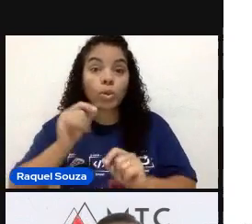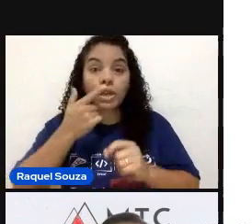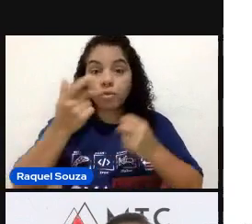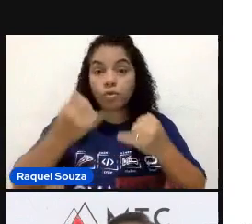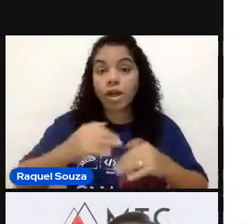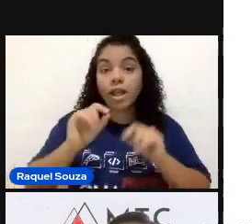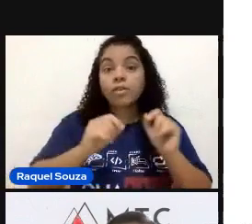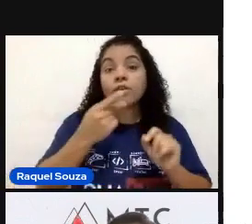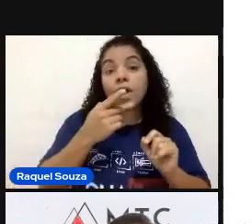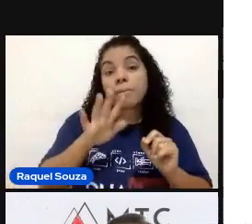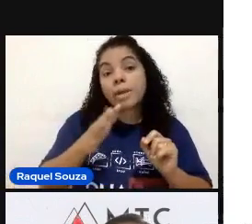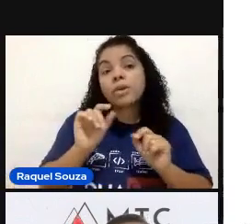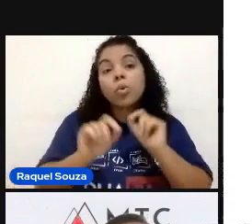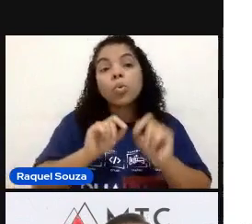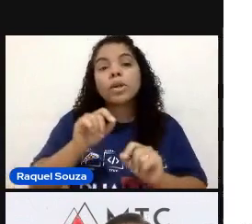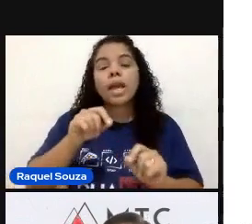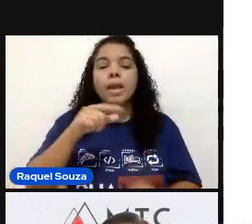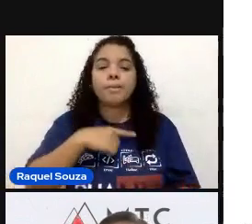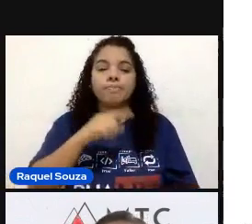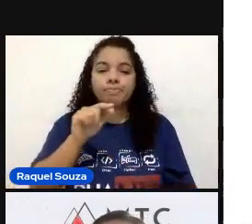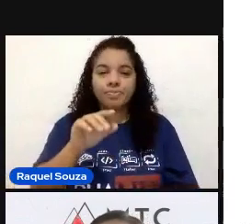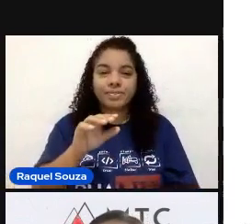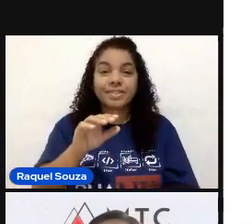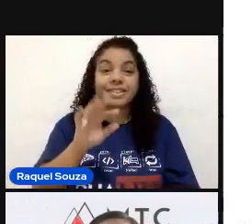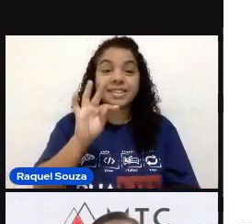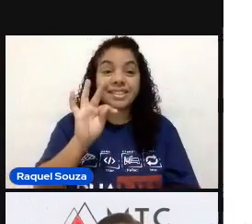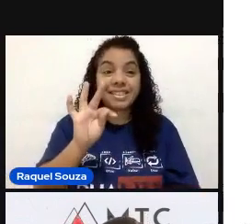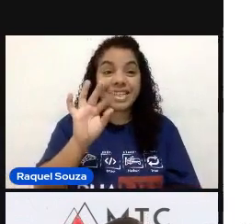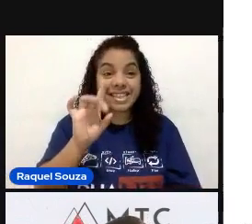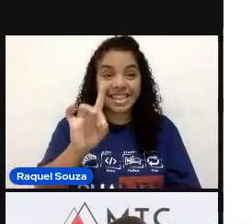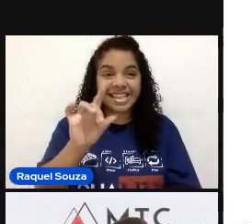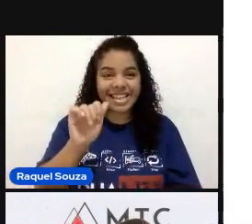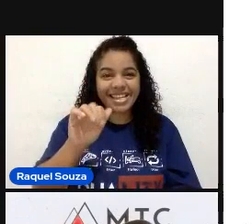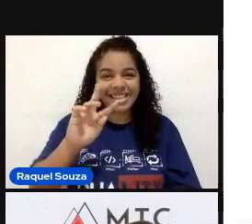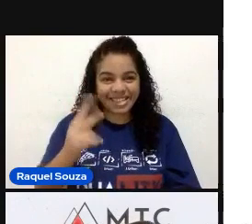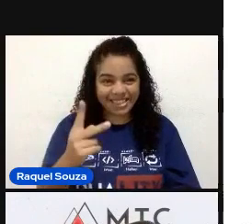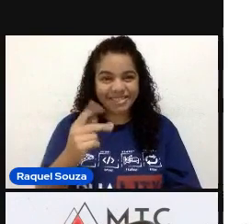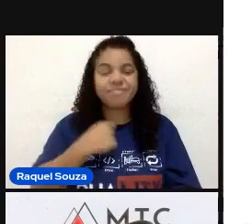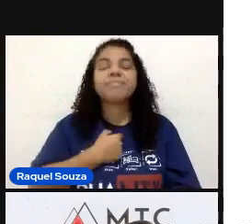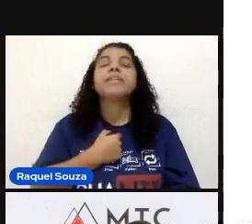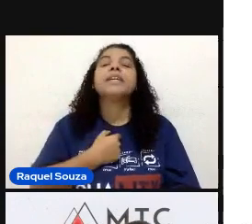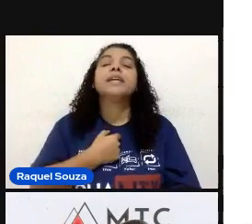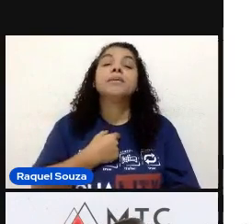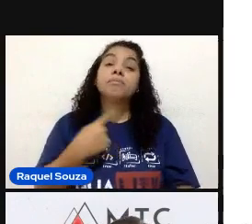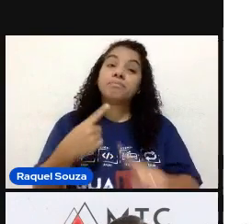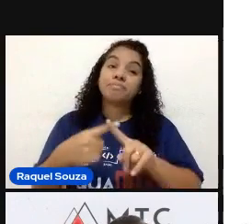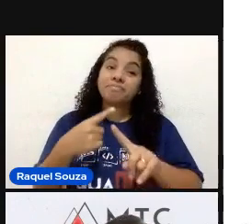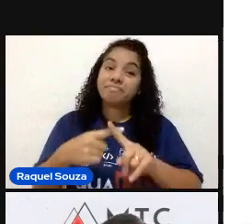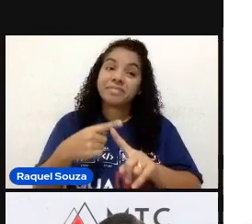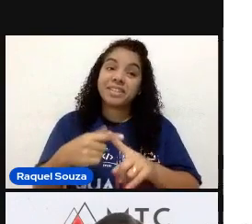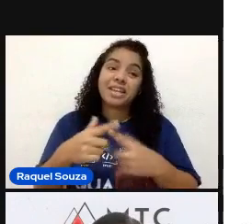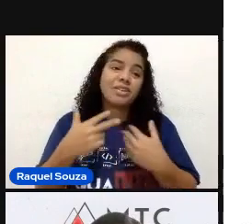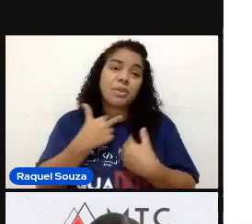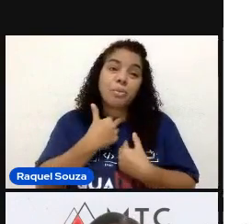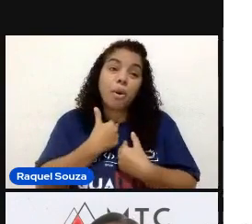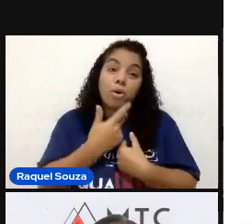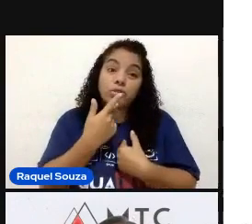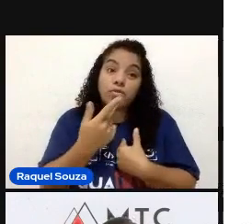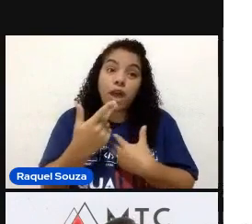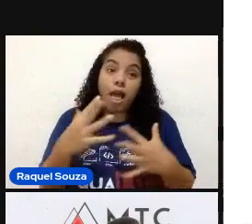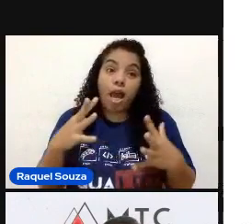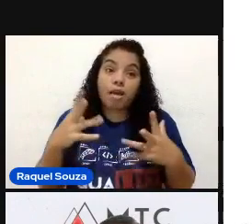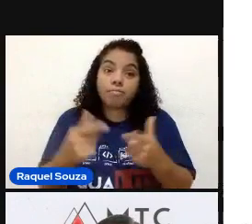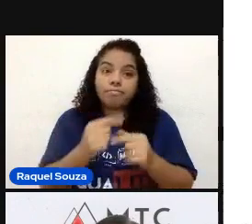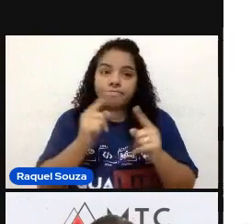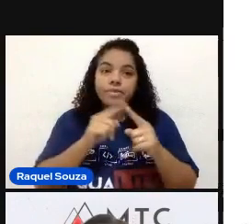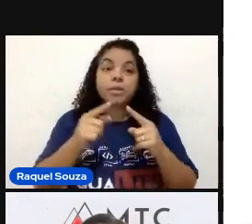mais ou menos o que é QA, o que é TDAH, porque eu não posso falar com tanta propriedade, eu posso falar